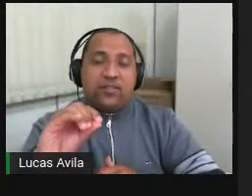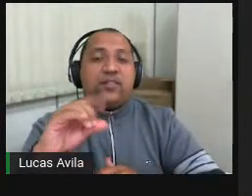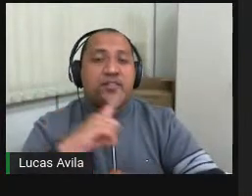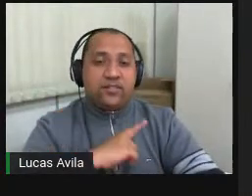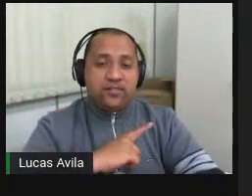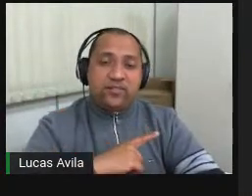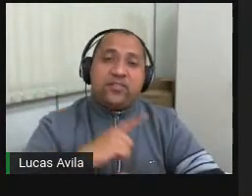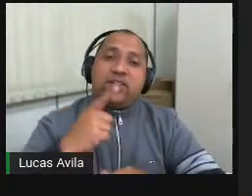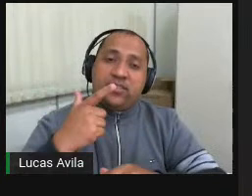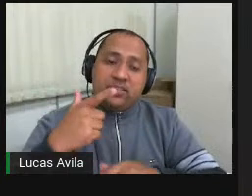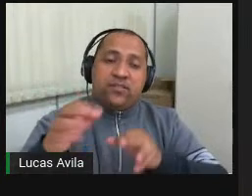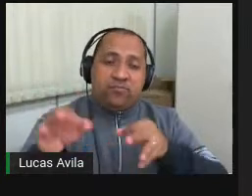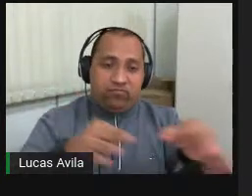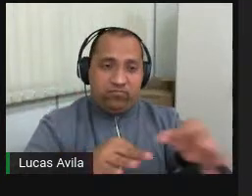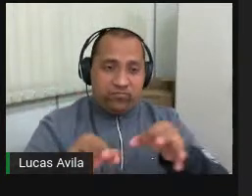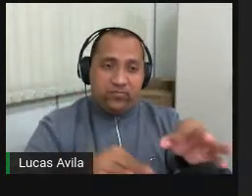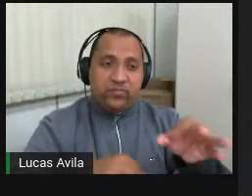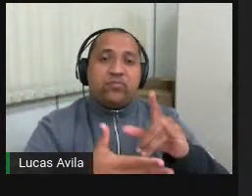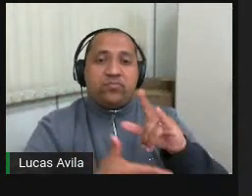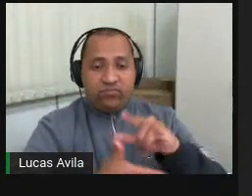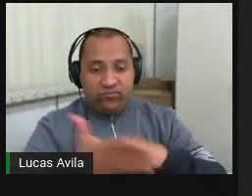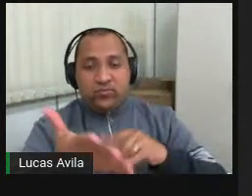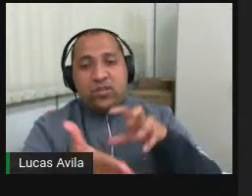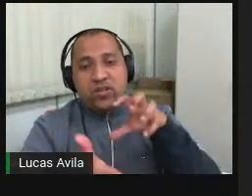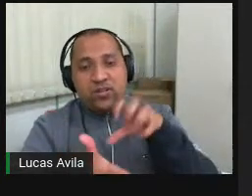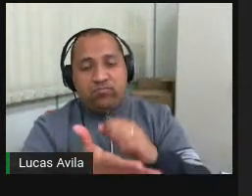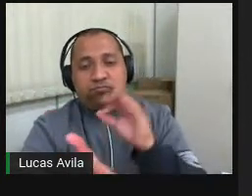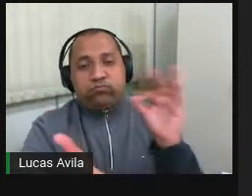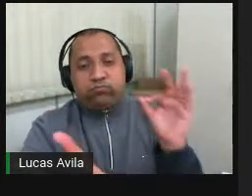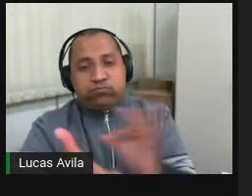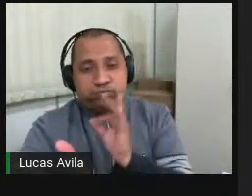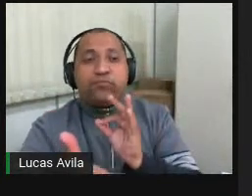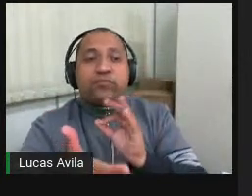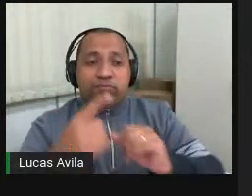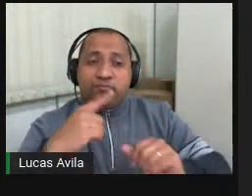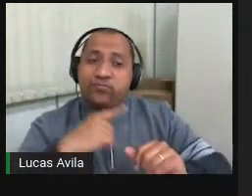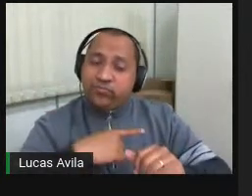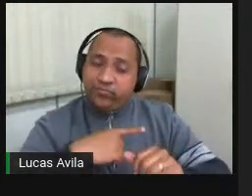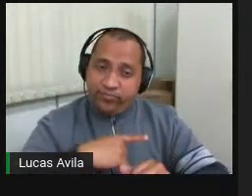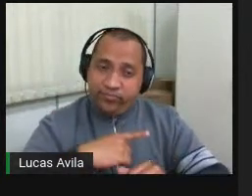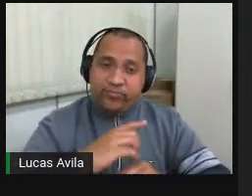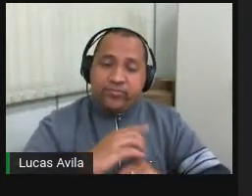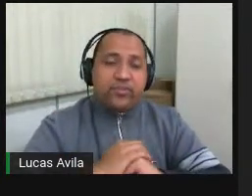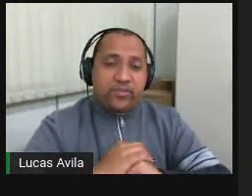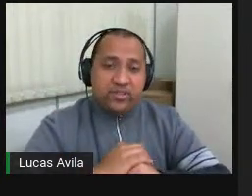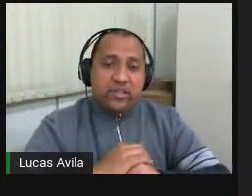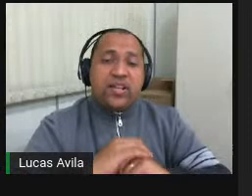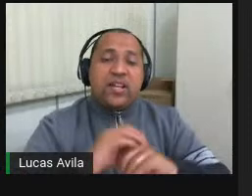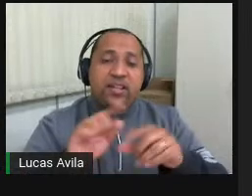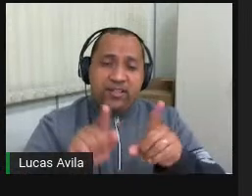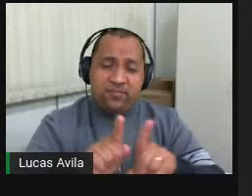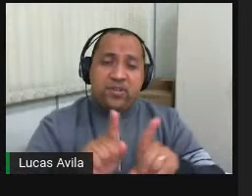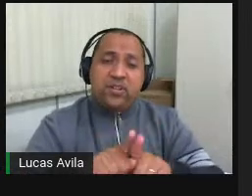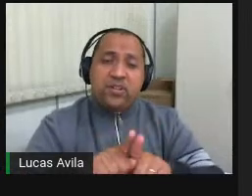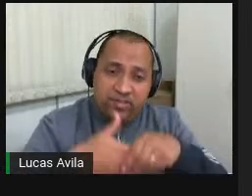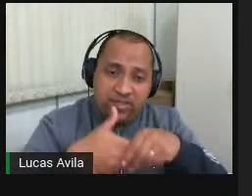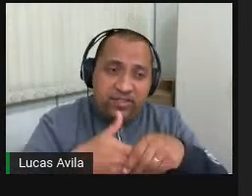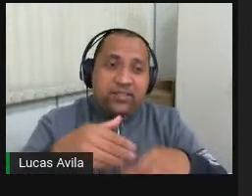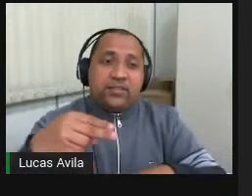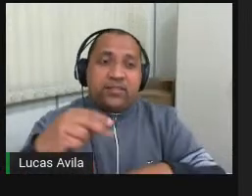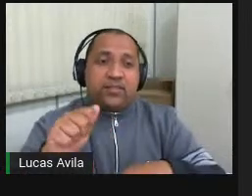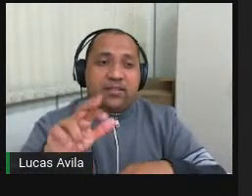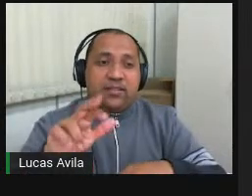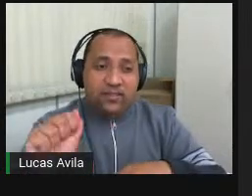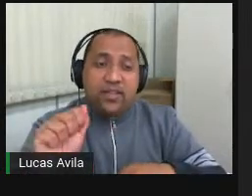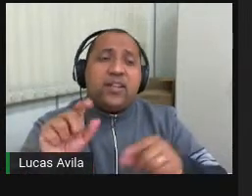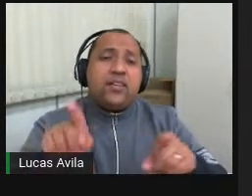pelo prosseguimento da solenidade. E cumprimento a mestre de cerimônia, Nara Denise, e toda a sua